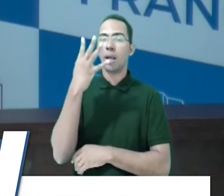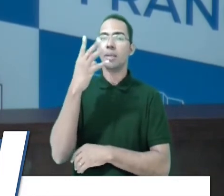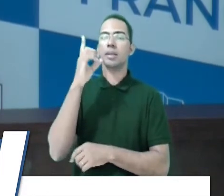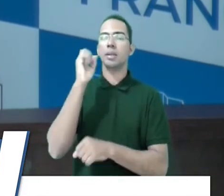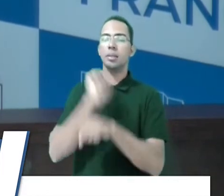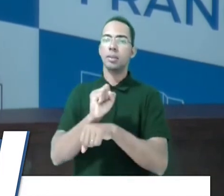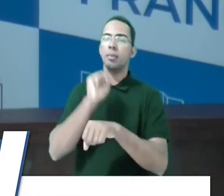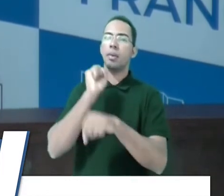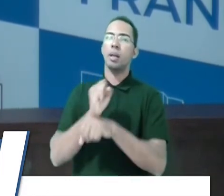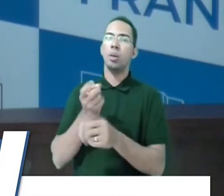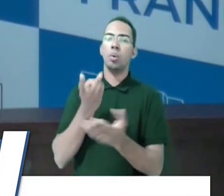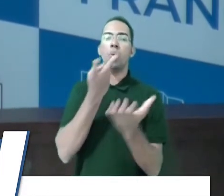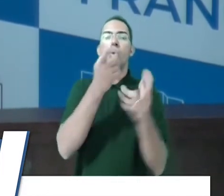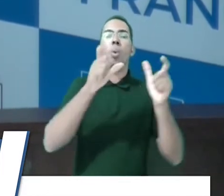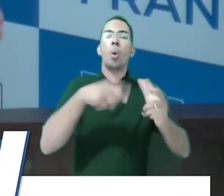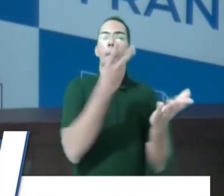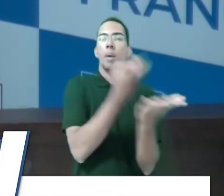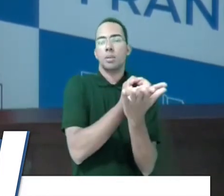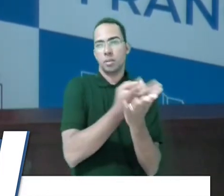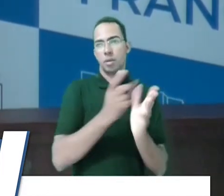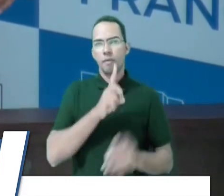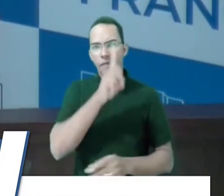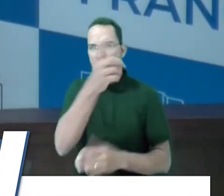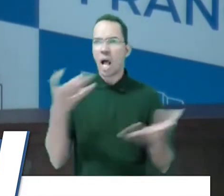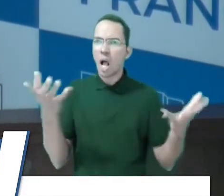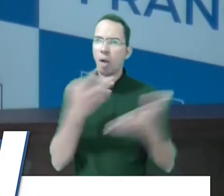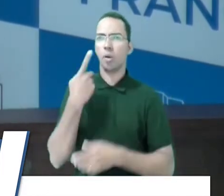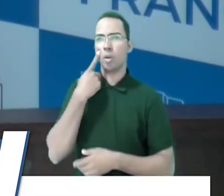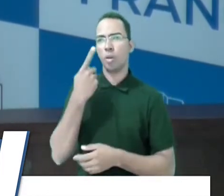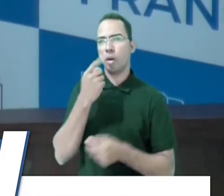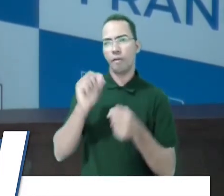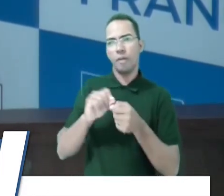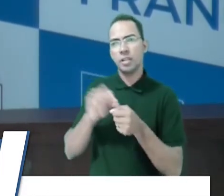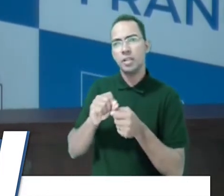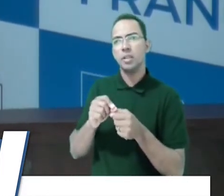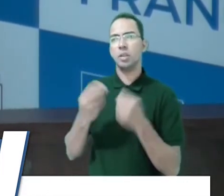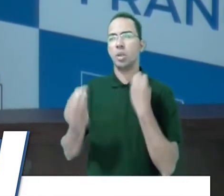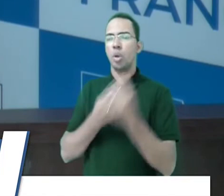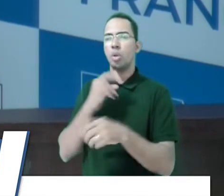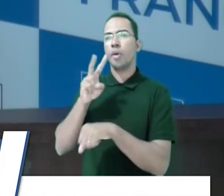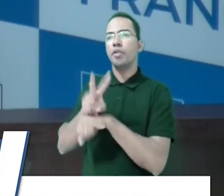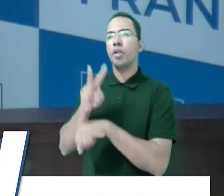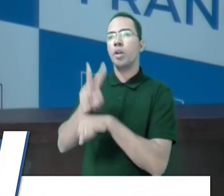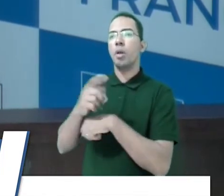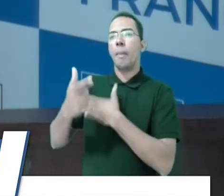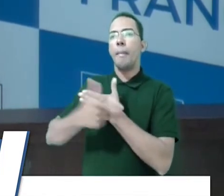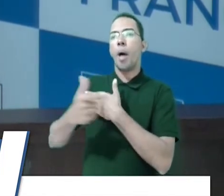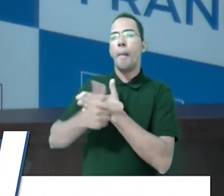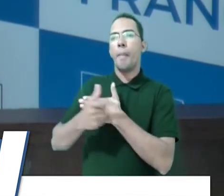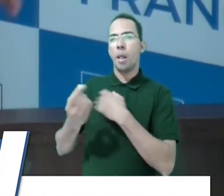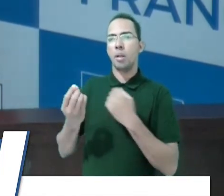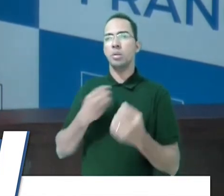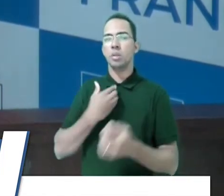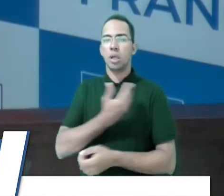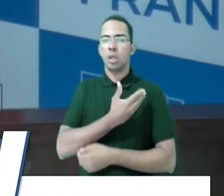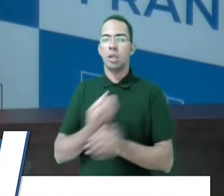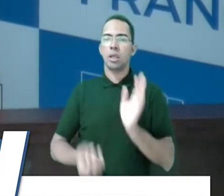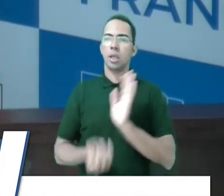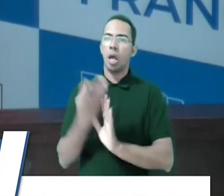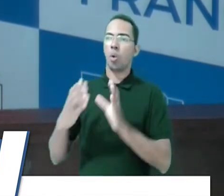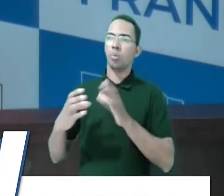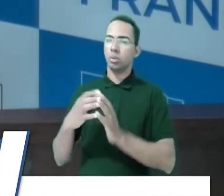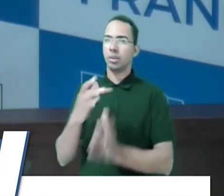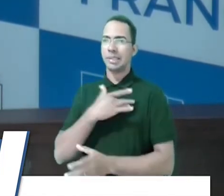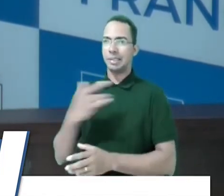internado. Vai lá agora, se nós fazemos uma comissão de vereador, igual nós pretendemos montar a comissão da saúde, vai lá agora